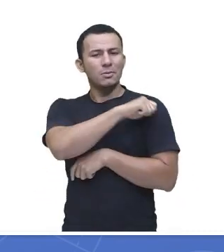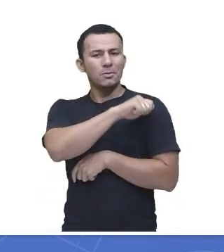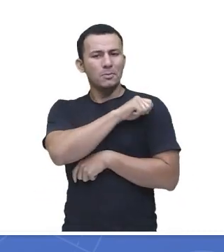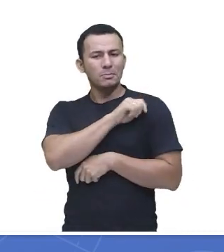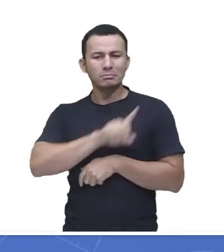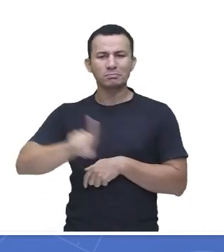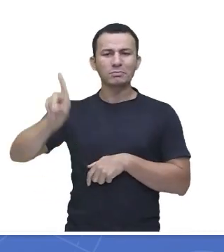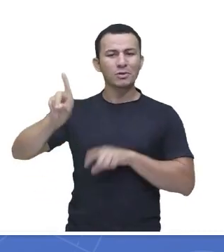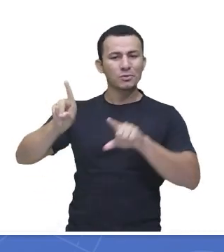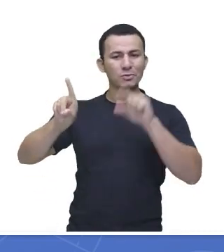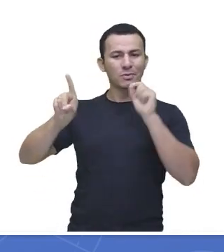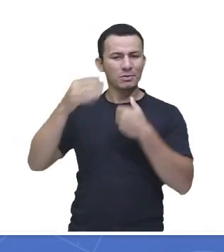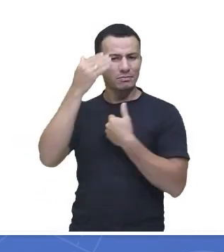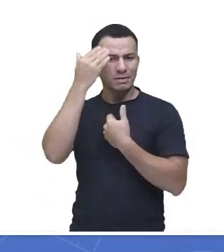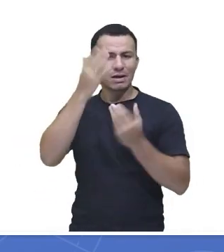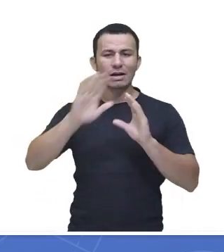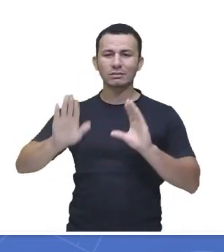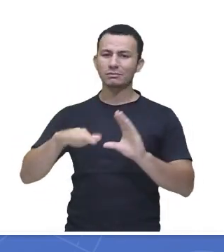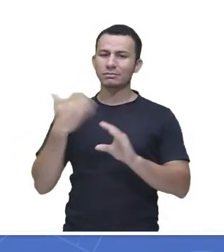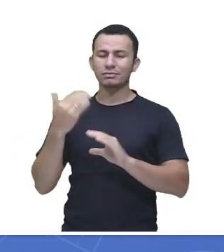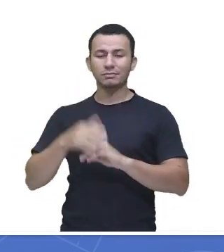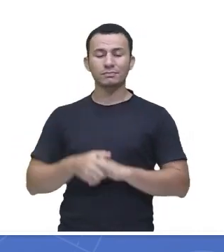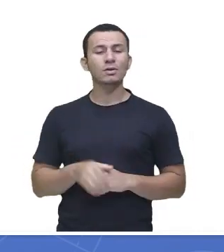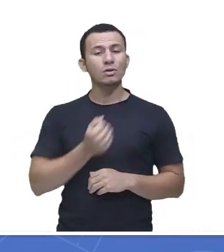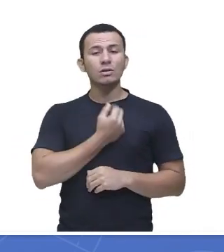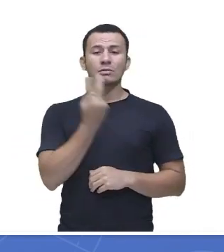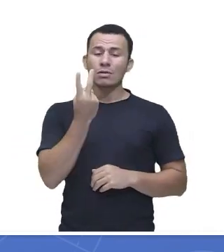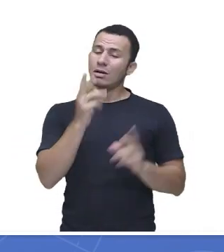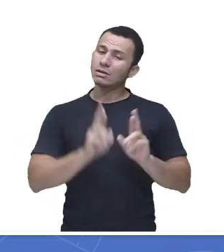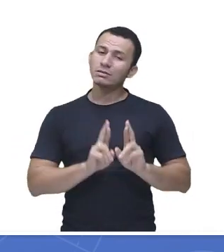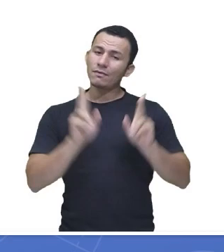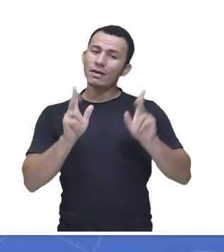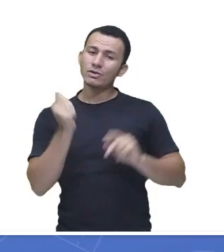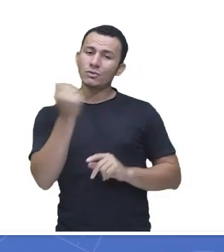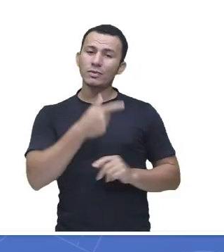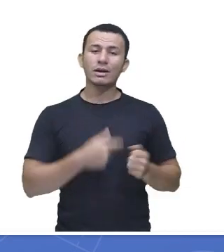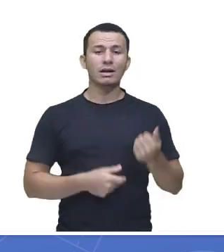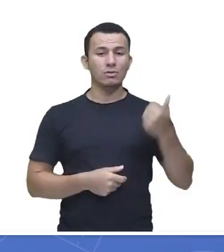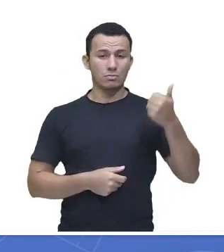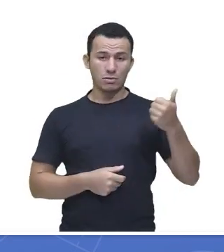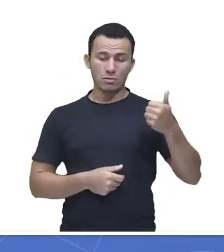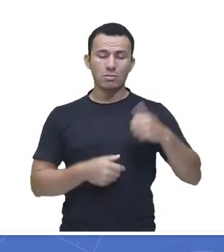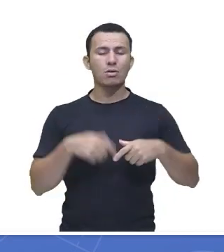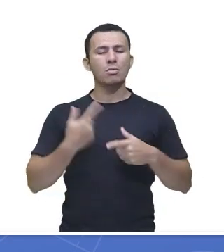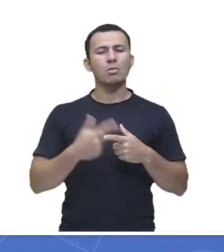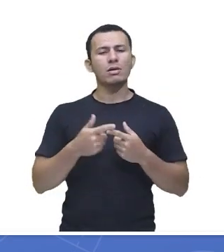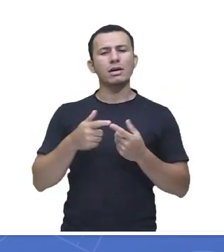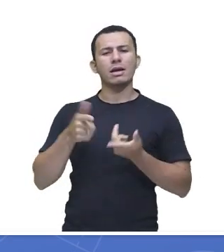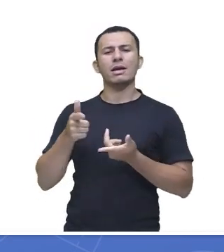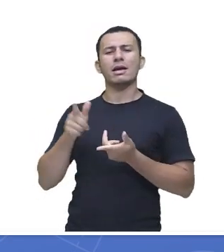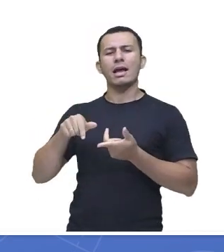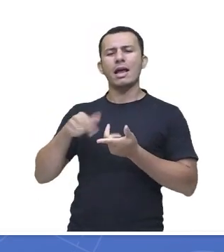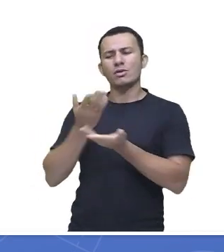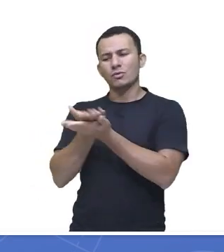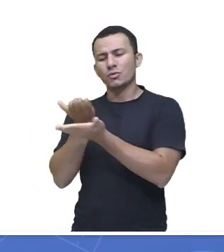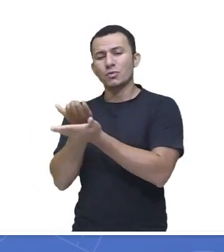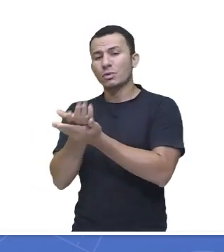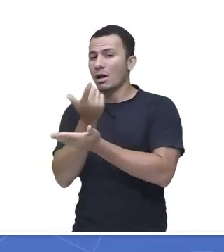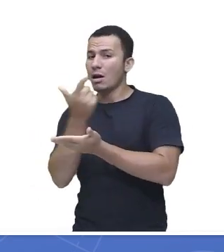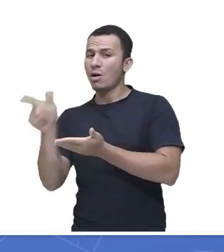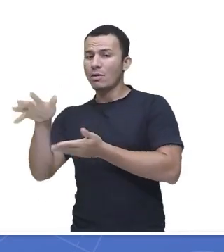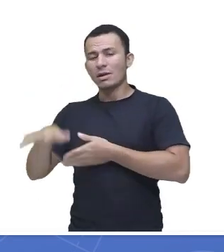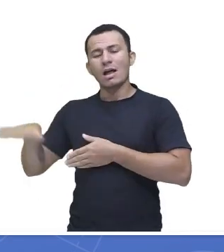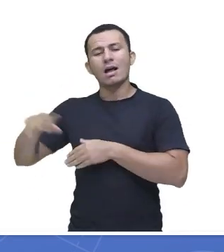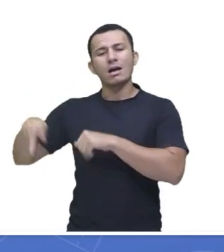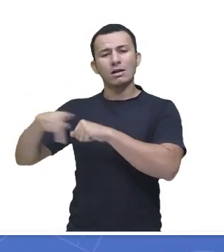pela participação de vocês. Essa questão, ela era um pouco diferente, por quê? Porque explora um outro aspecto do pronome, que é a